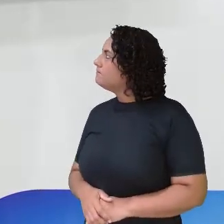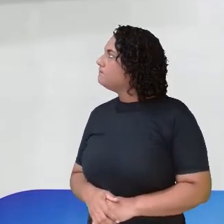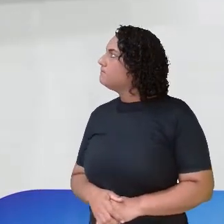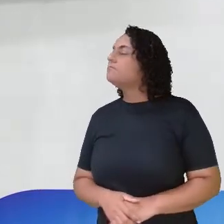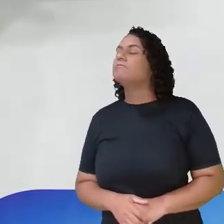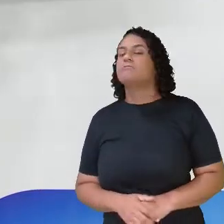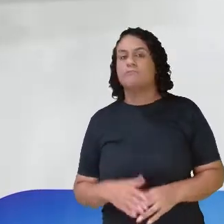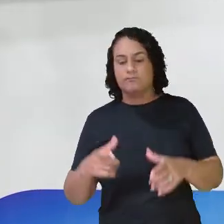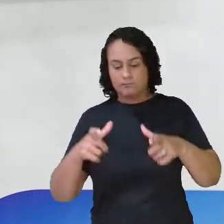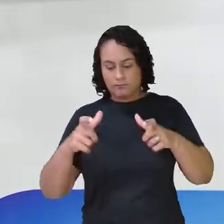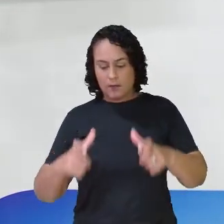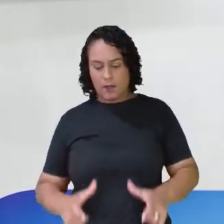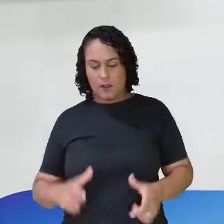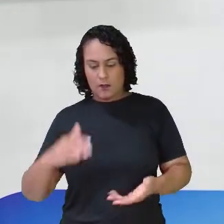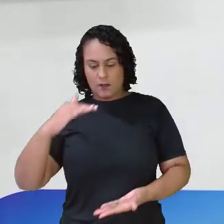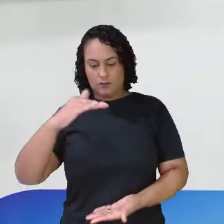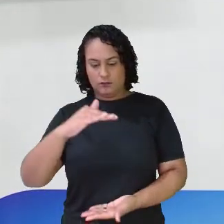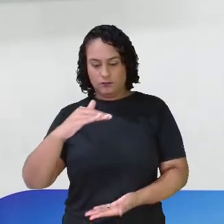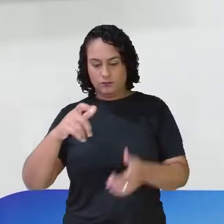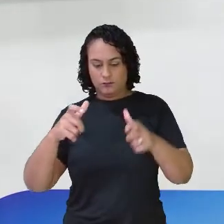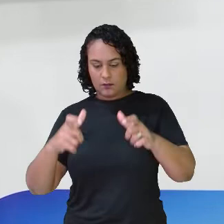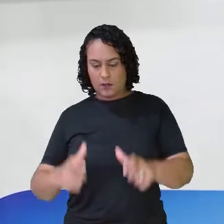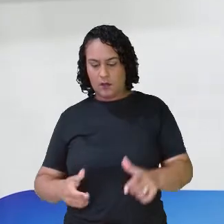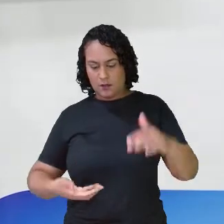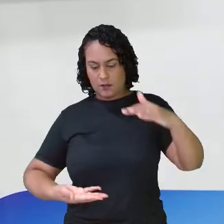figura cilíndrica, corpo redondo.